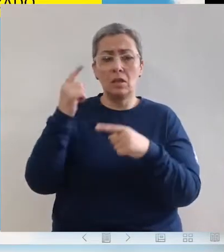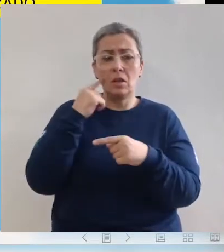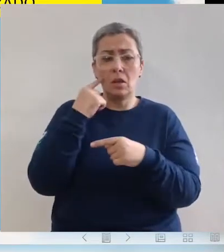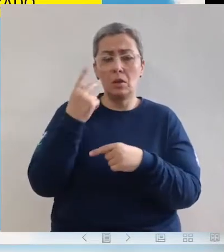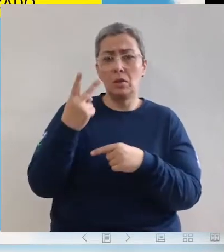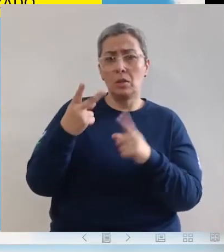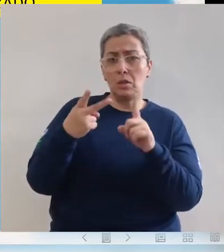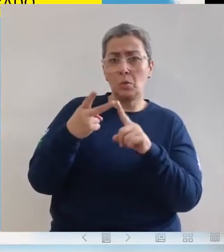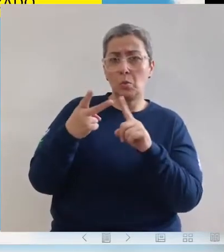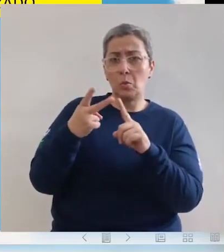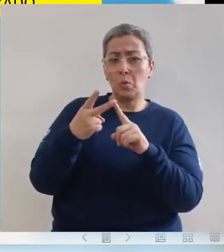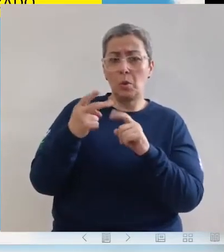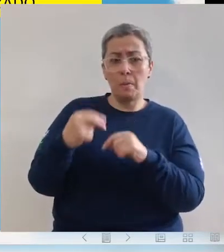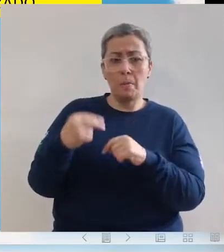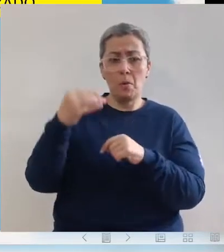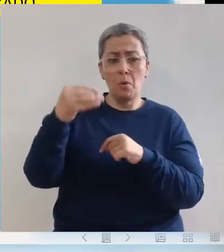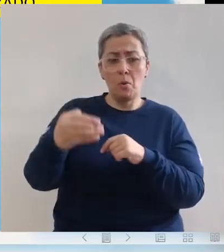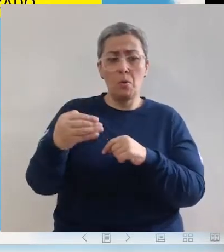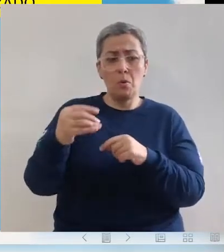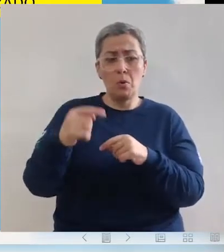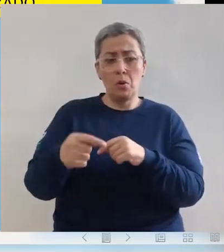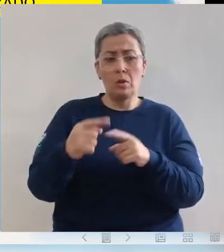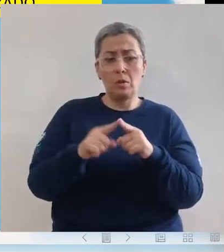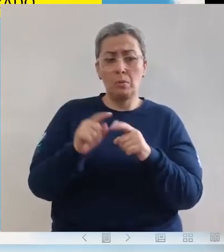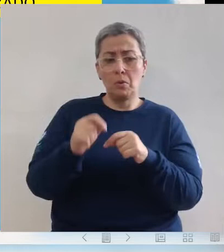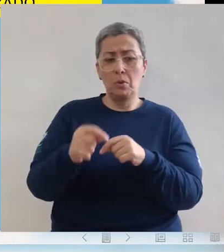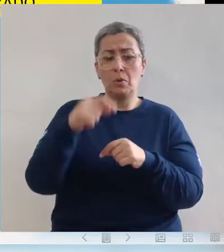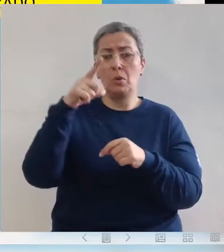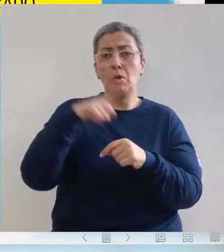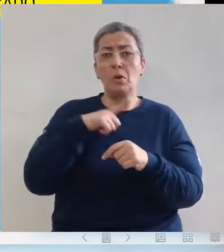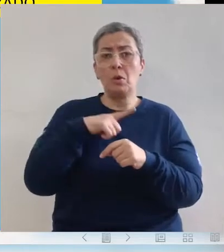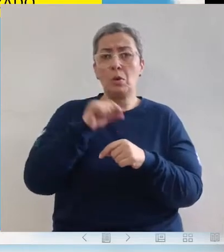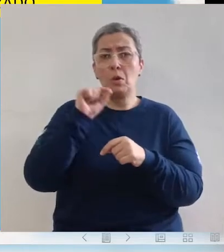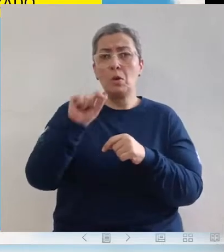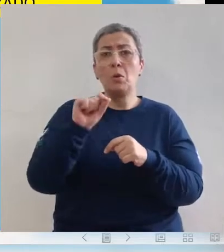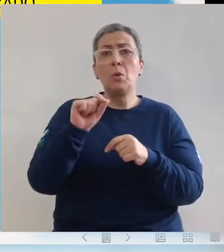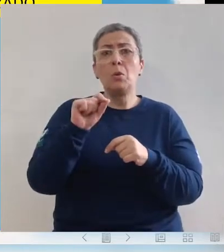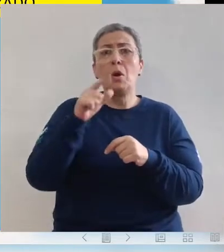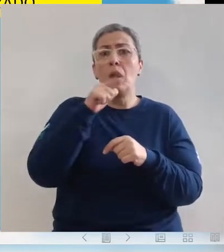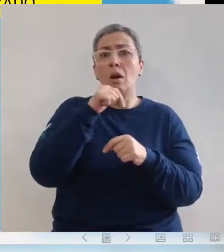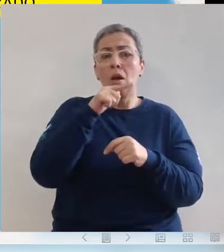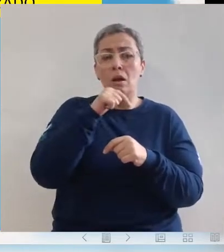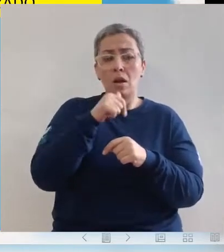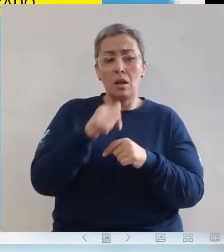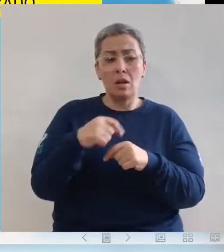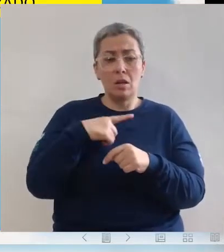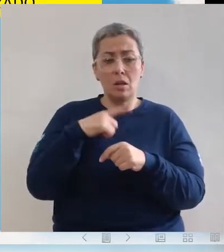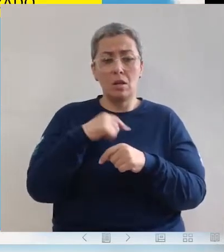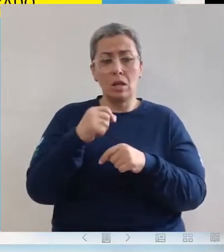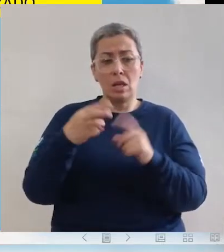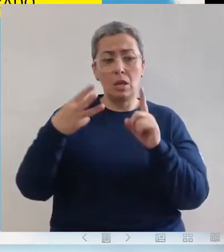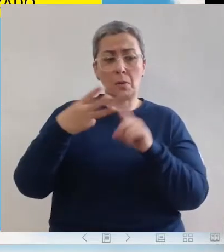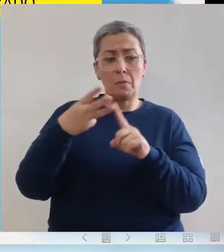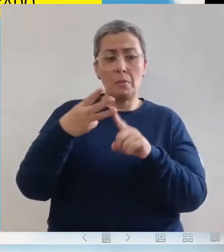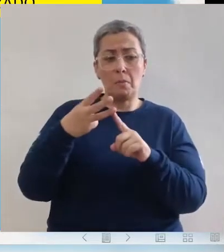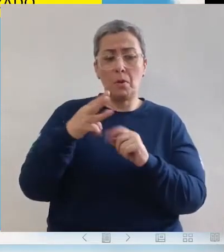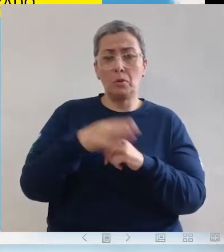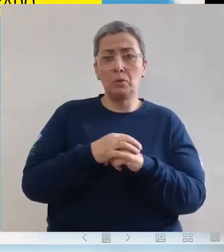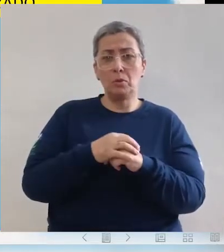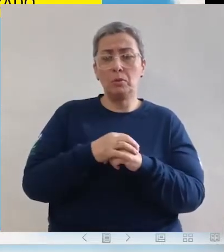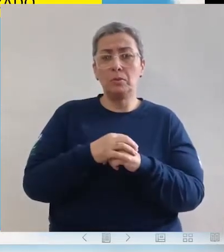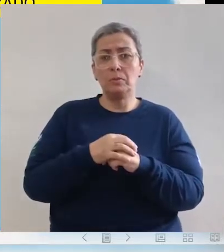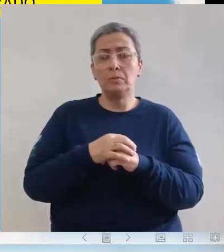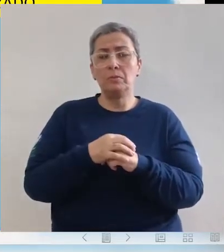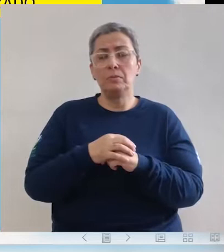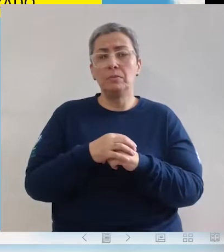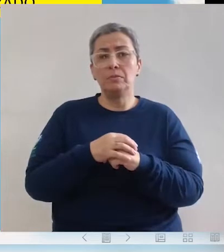depois nesse segundo ponto, e depois jogarmos a água neste